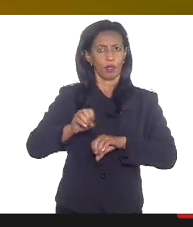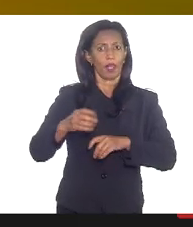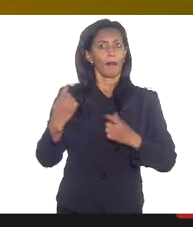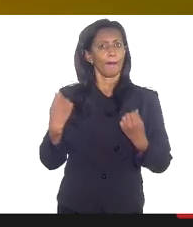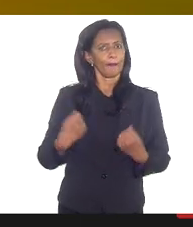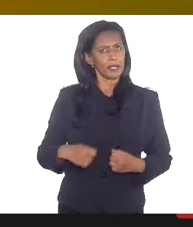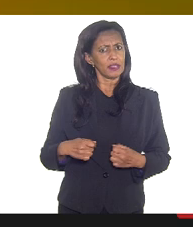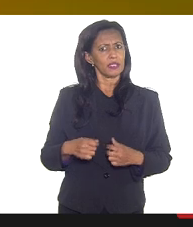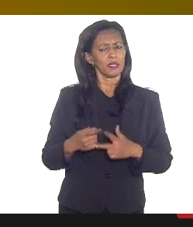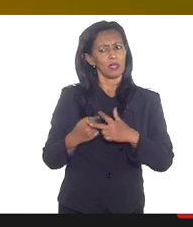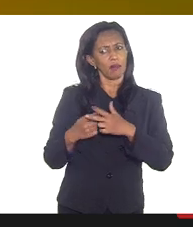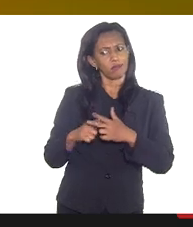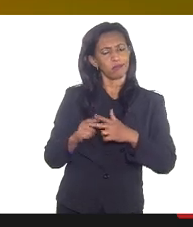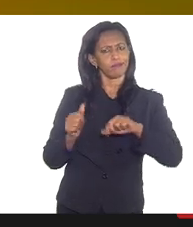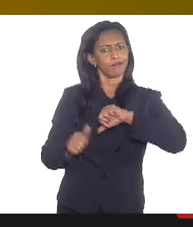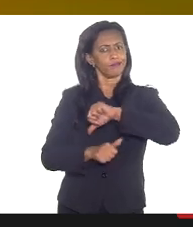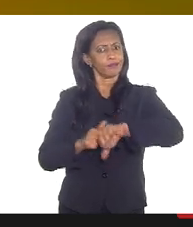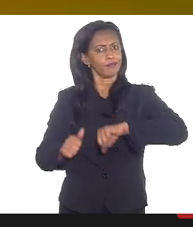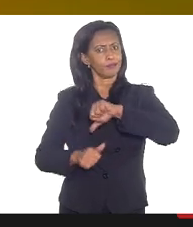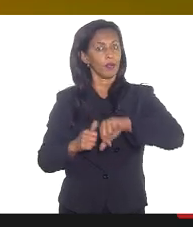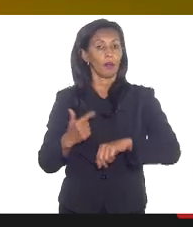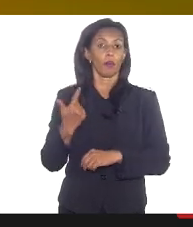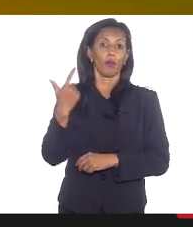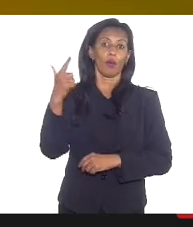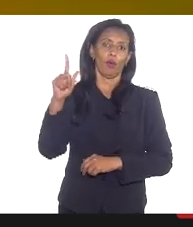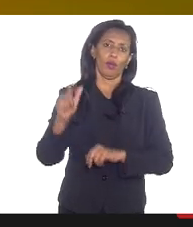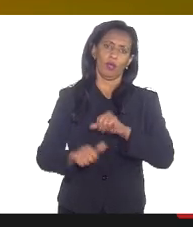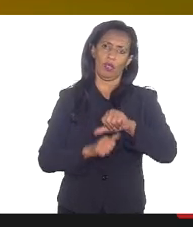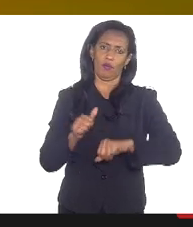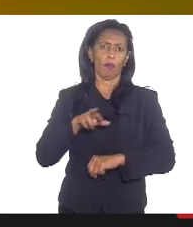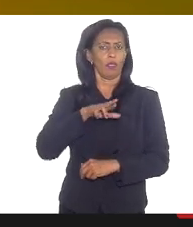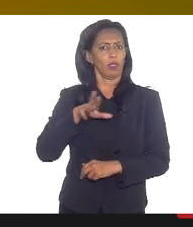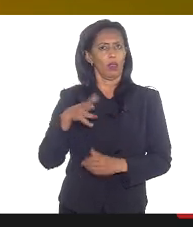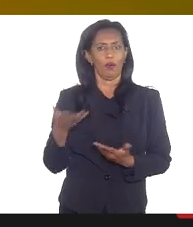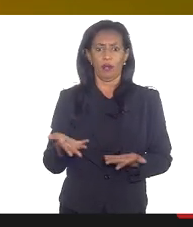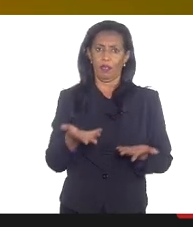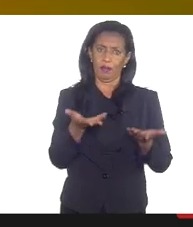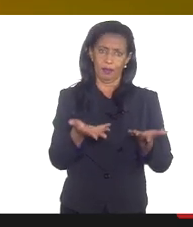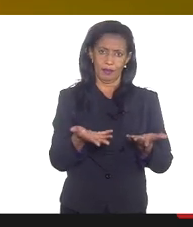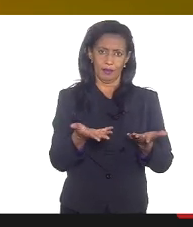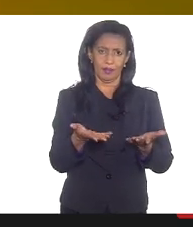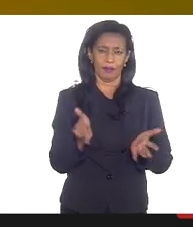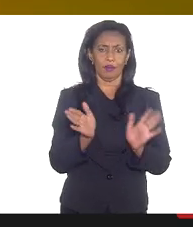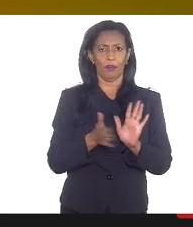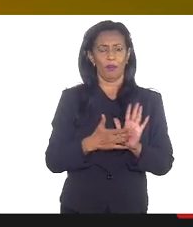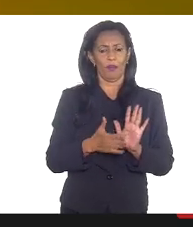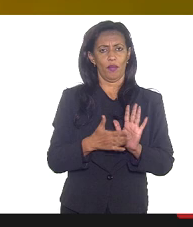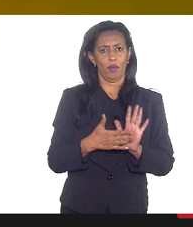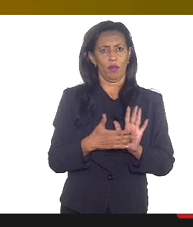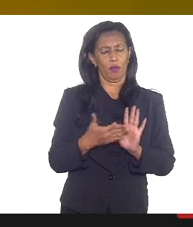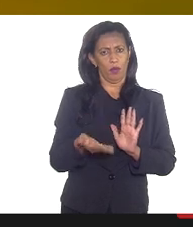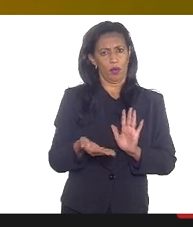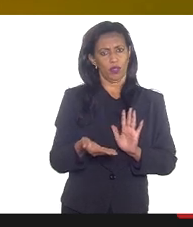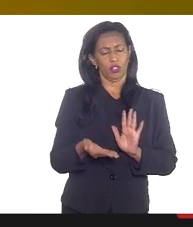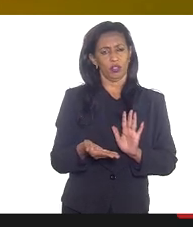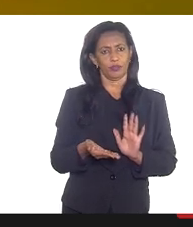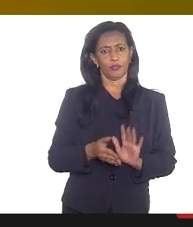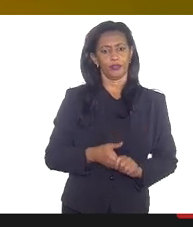passar por reformas, mas por uma outra reforma que não é essa reforma que está sendo proposta, que vem sendo